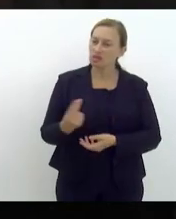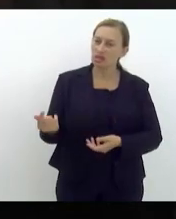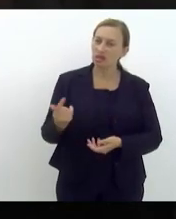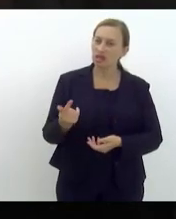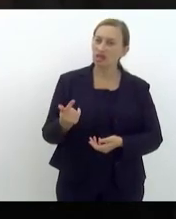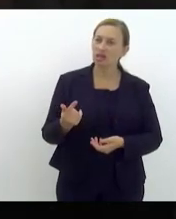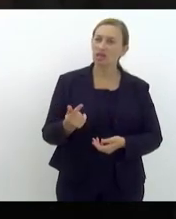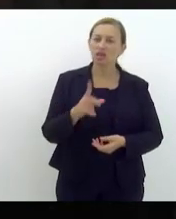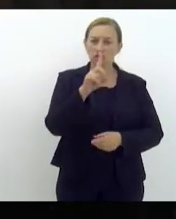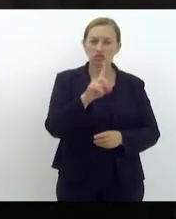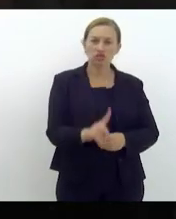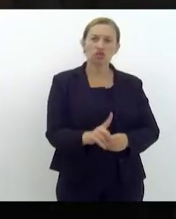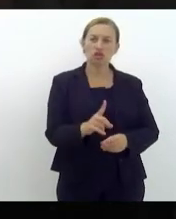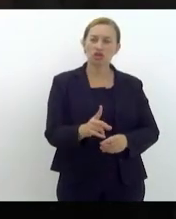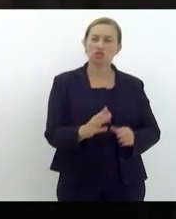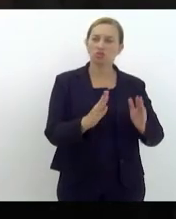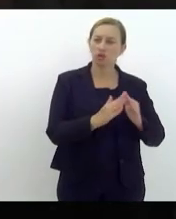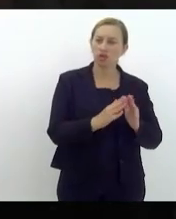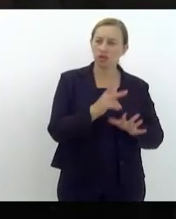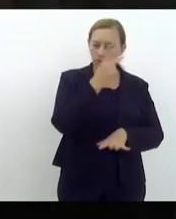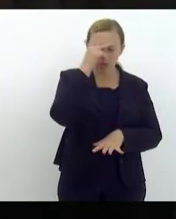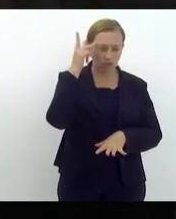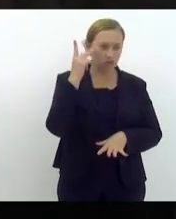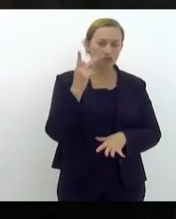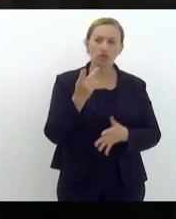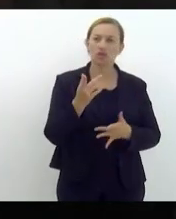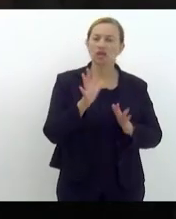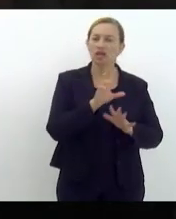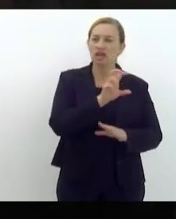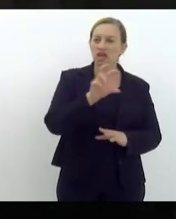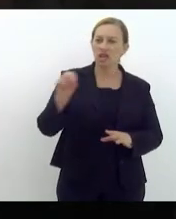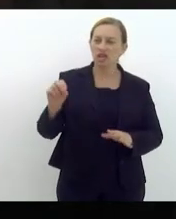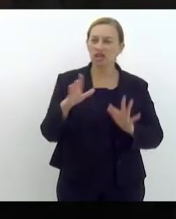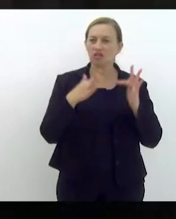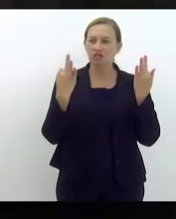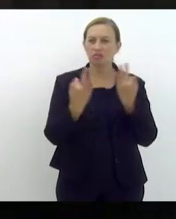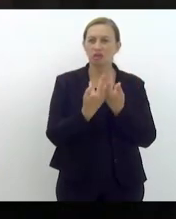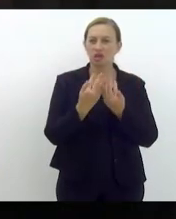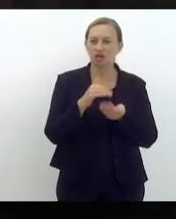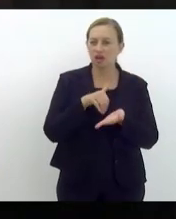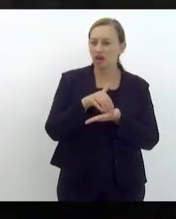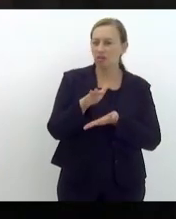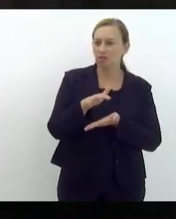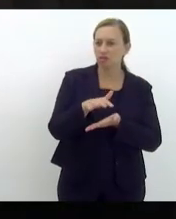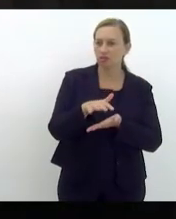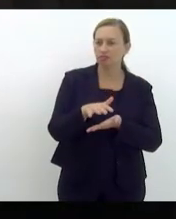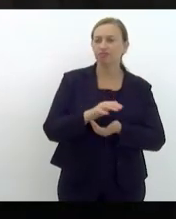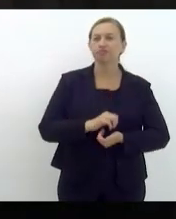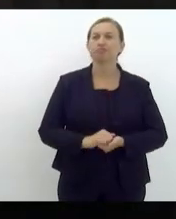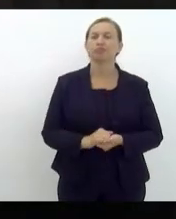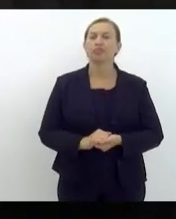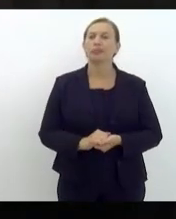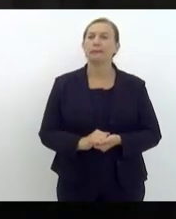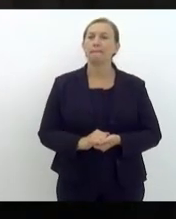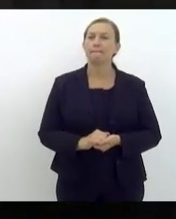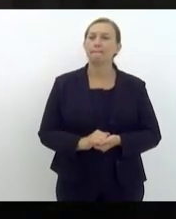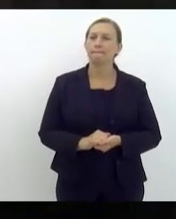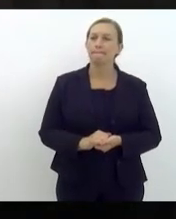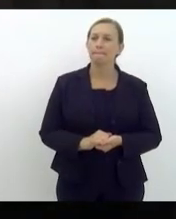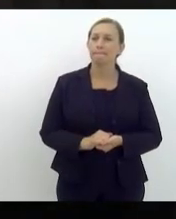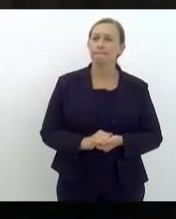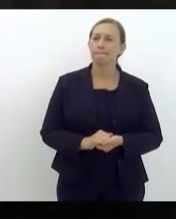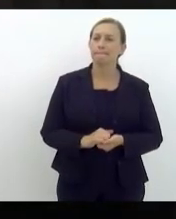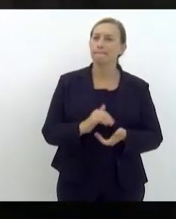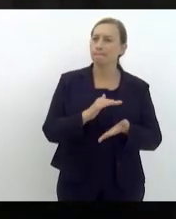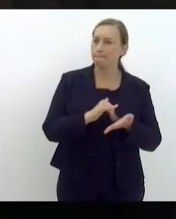Garanta a moradia para essas pessoas serão 500 famílias ao relento A decisão é de